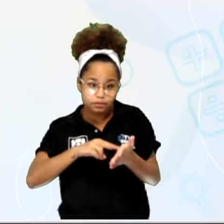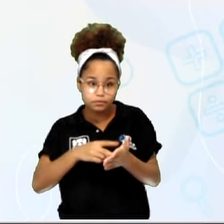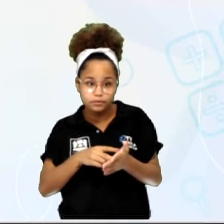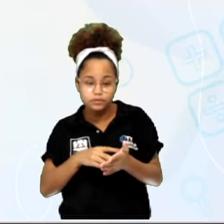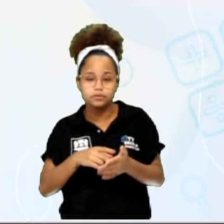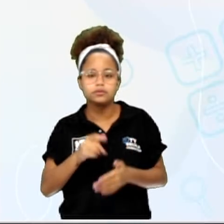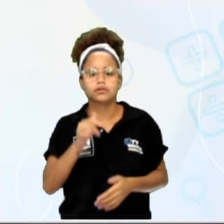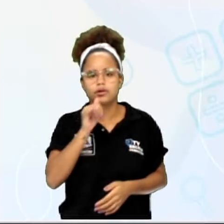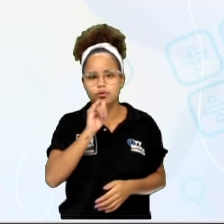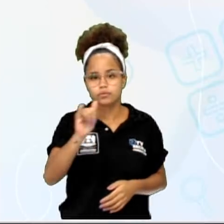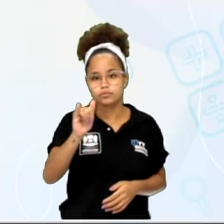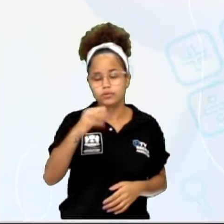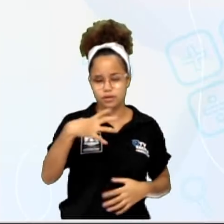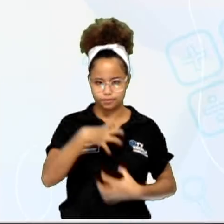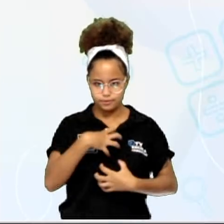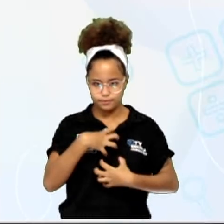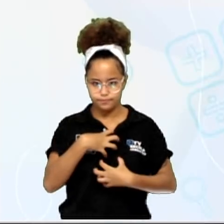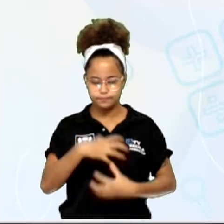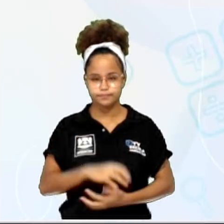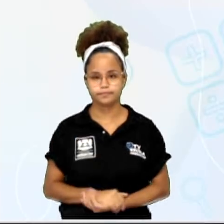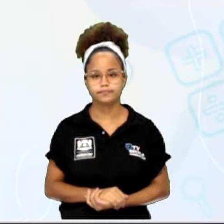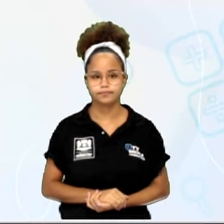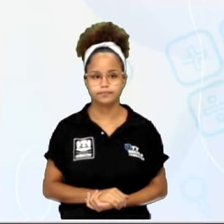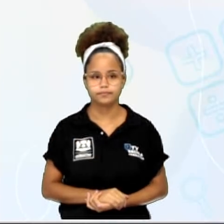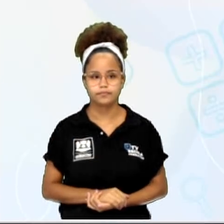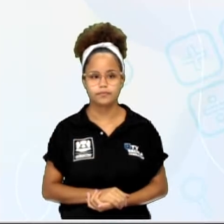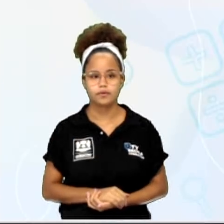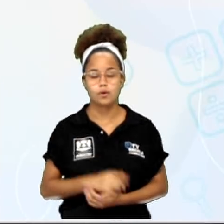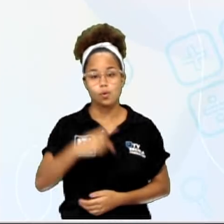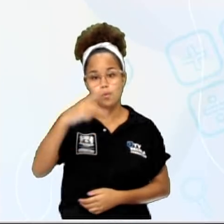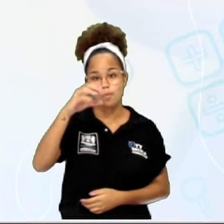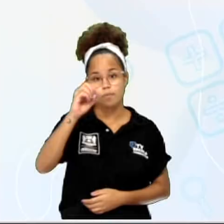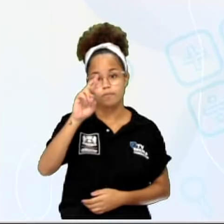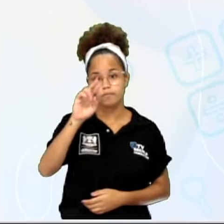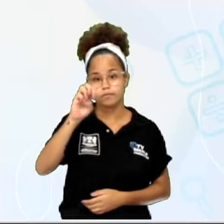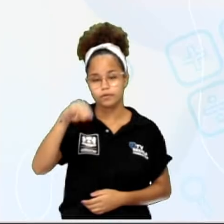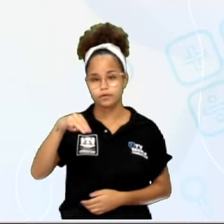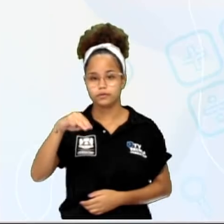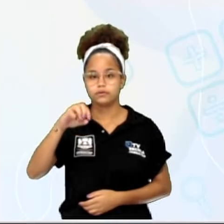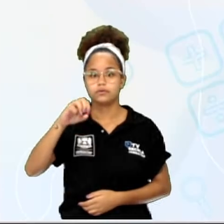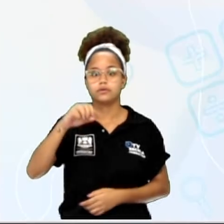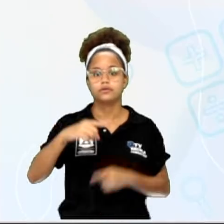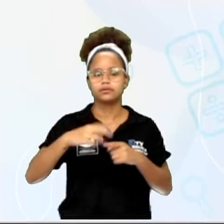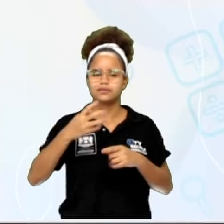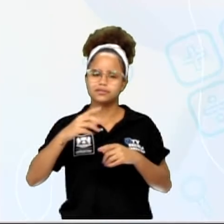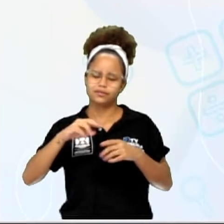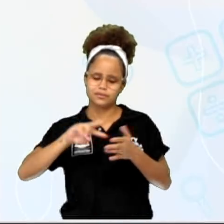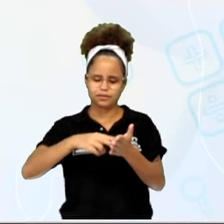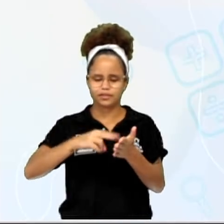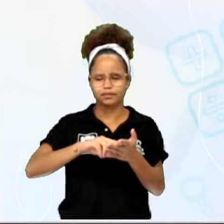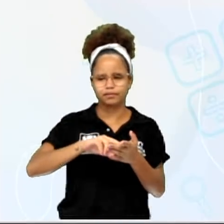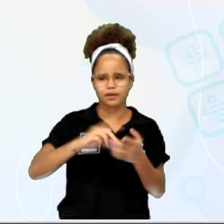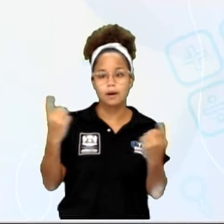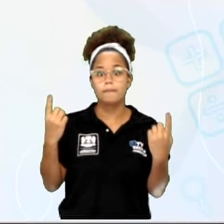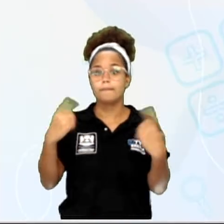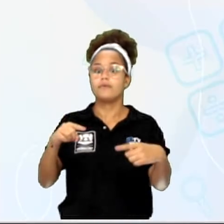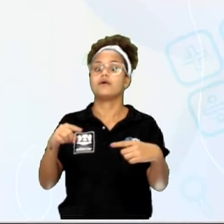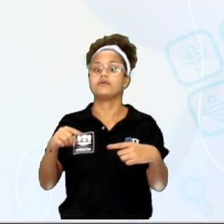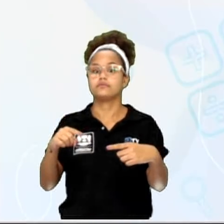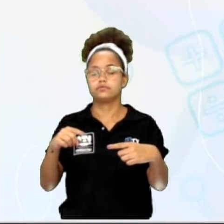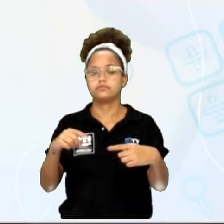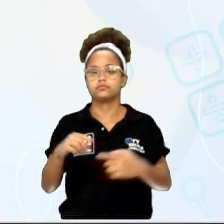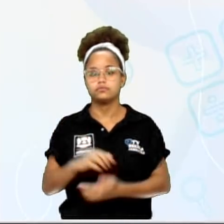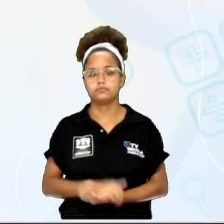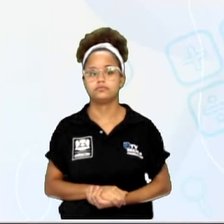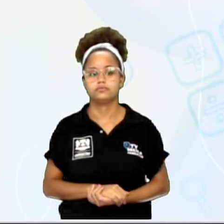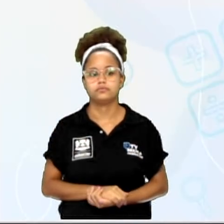seguintes valores semânticos. Então, pessoal, porém, ideia de adversidade, né? Ideia contrária. O